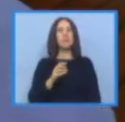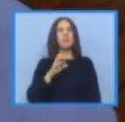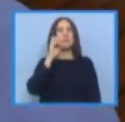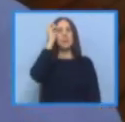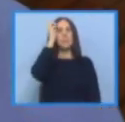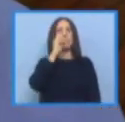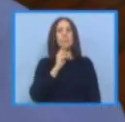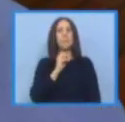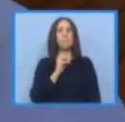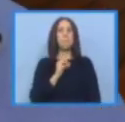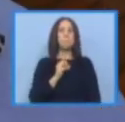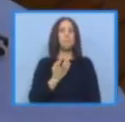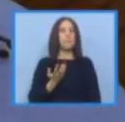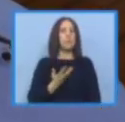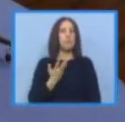ninguém